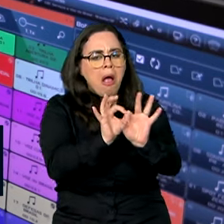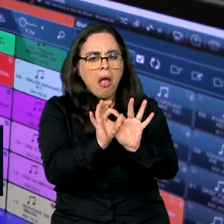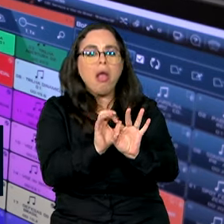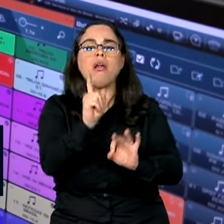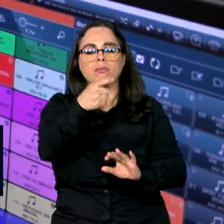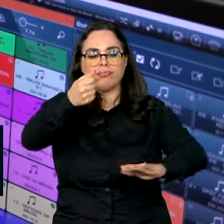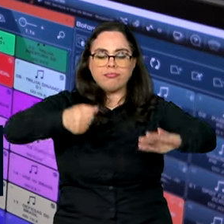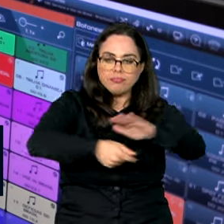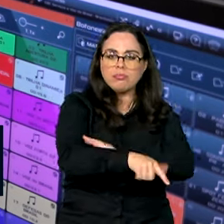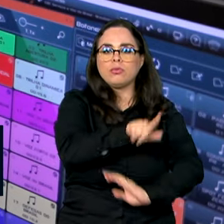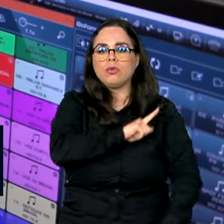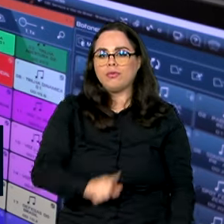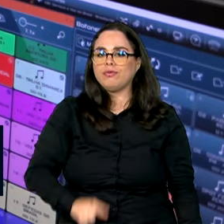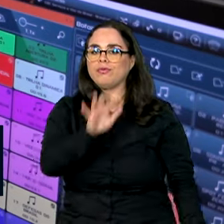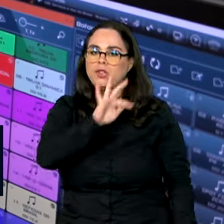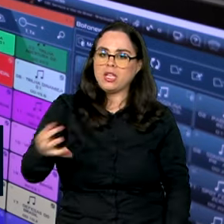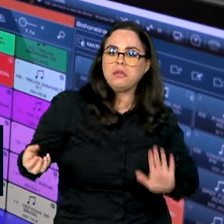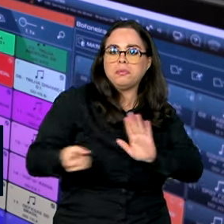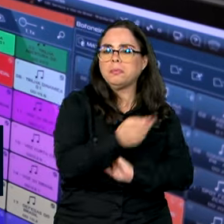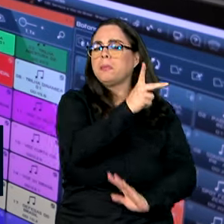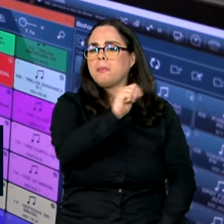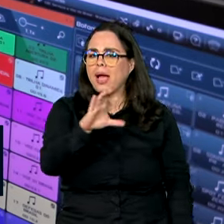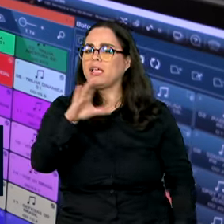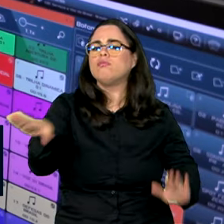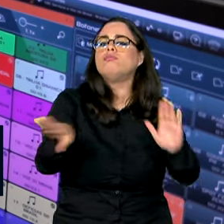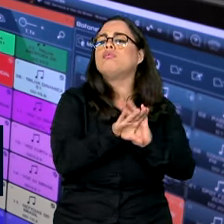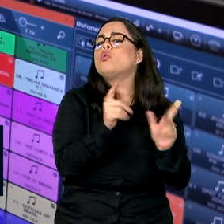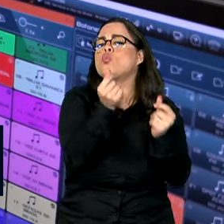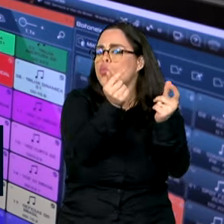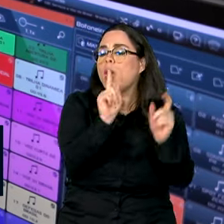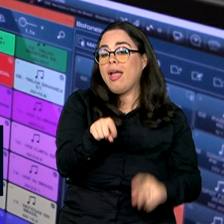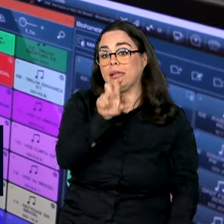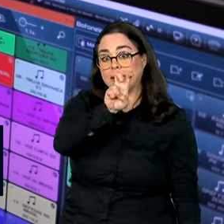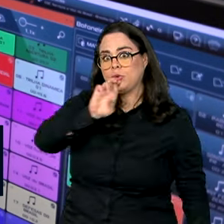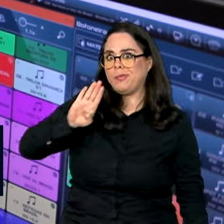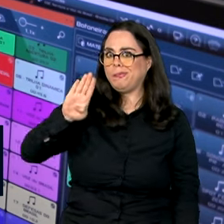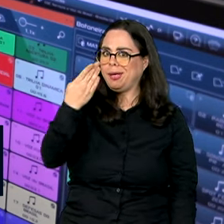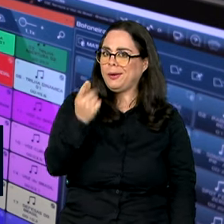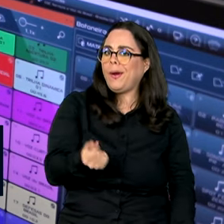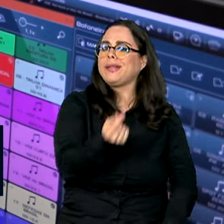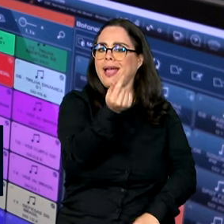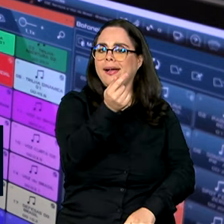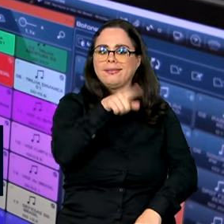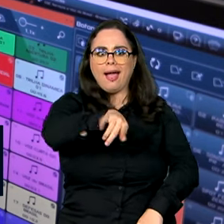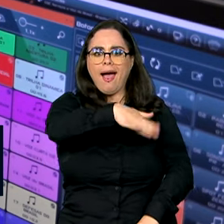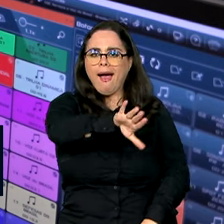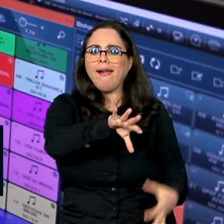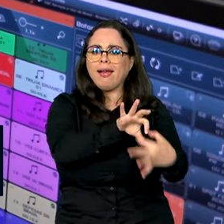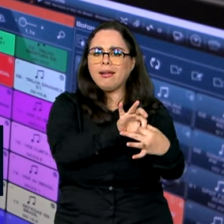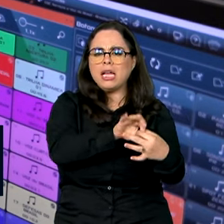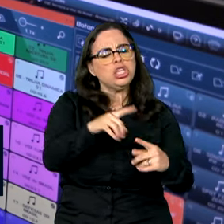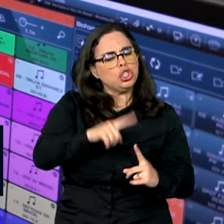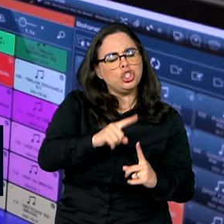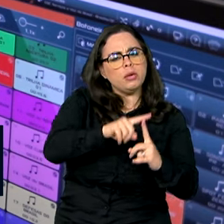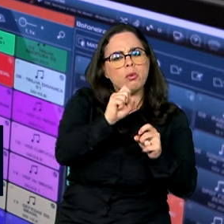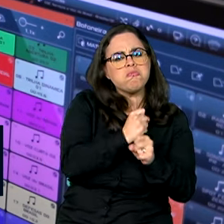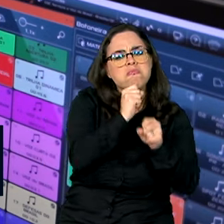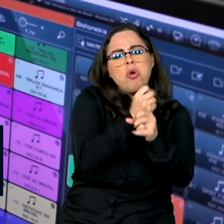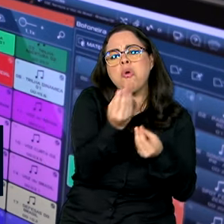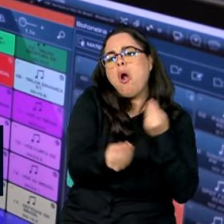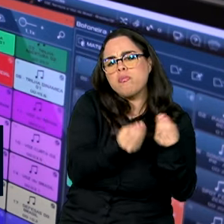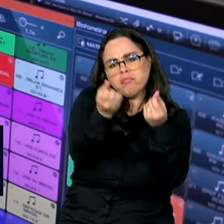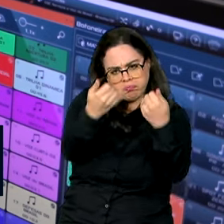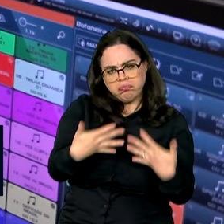governo federal por meio do novo PAC vai chegar a quase 5 bilhões de reais para essa área. Quais são os tipos de obras que estão